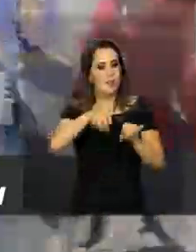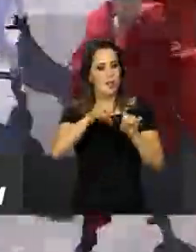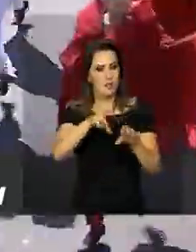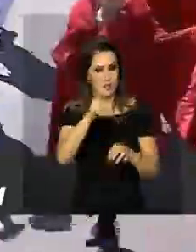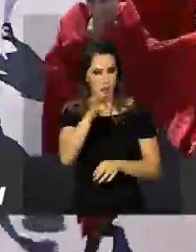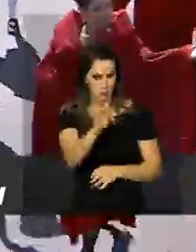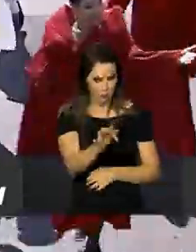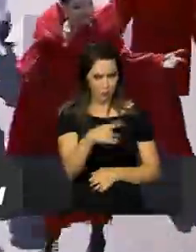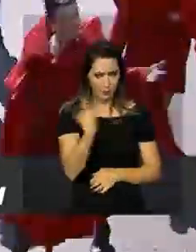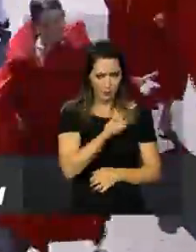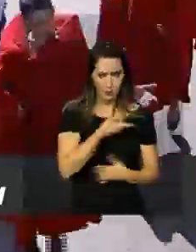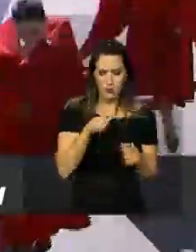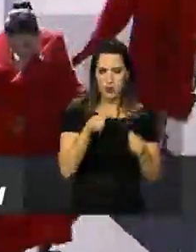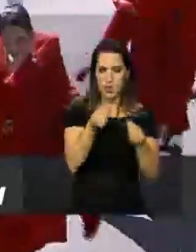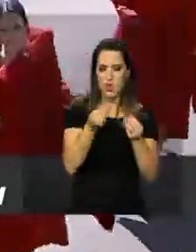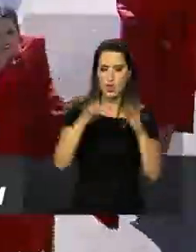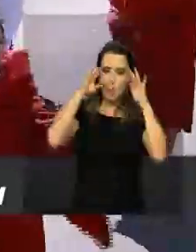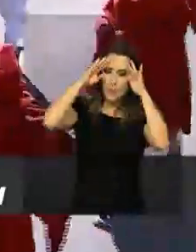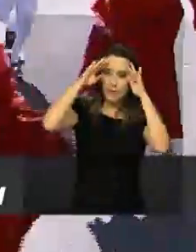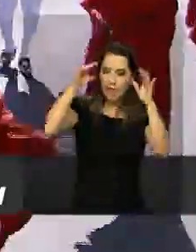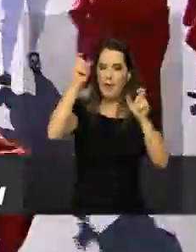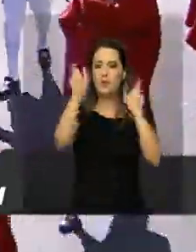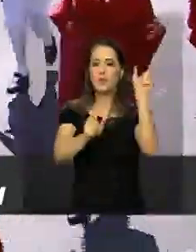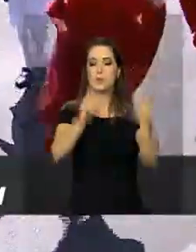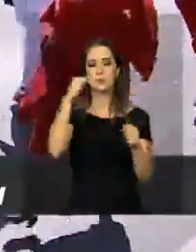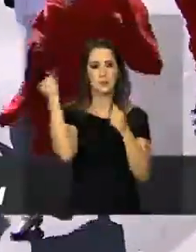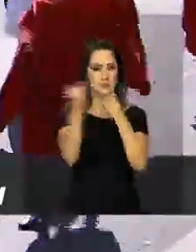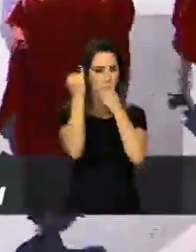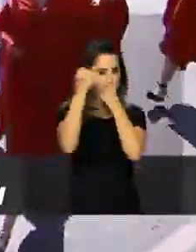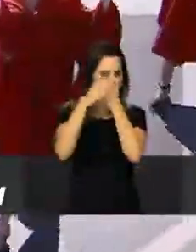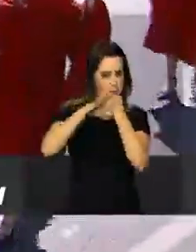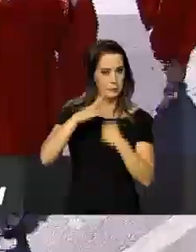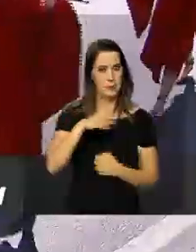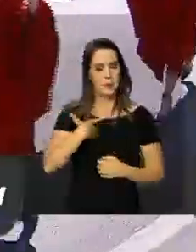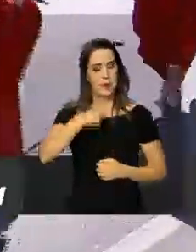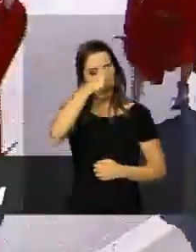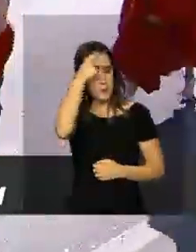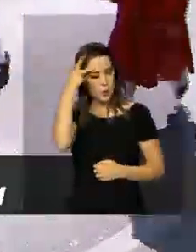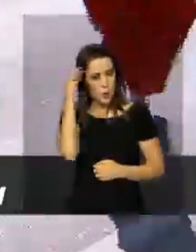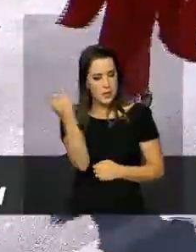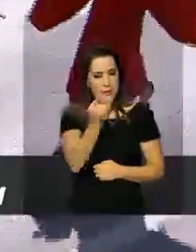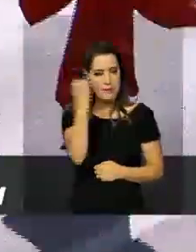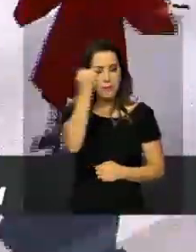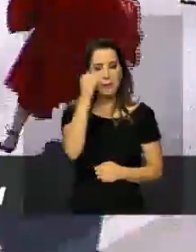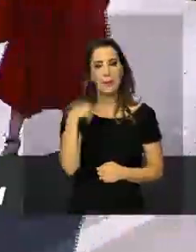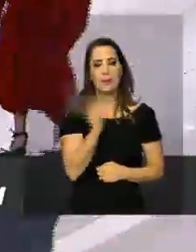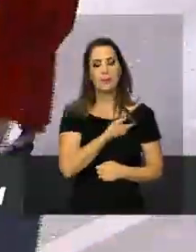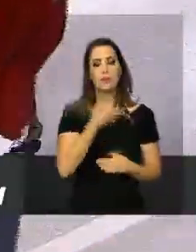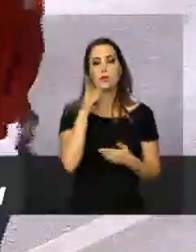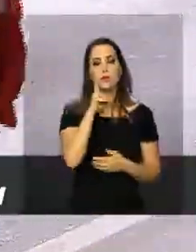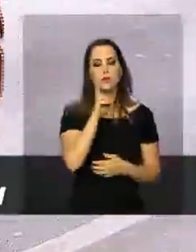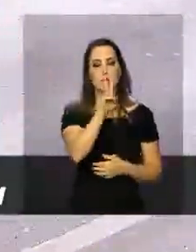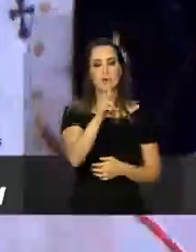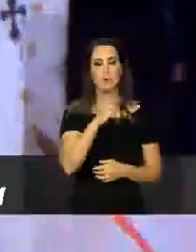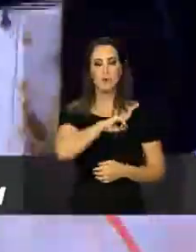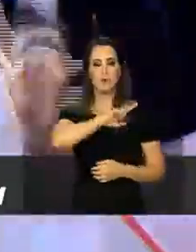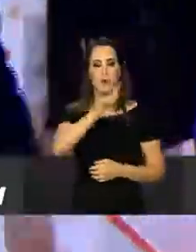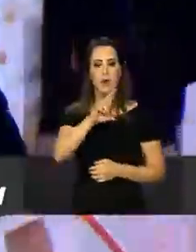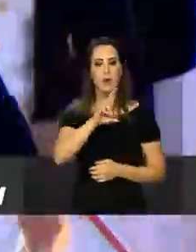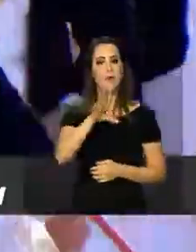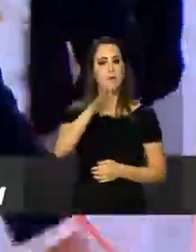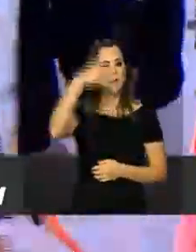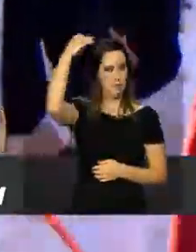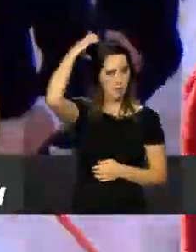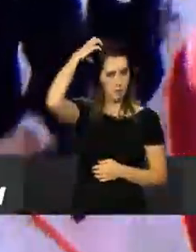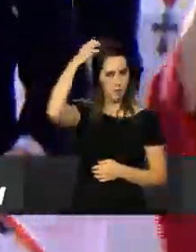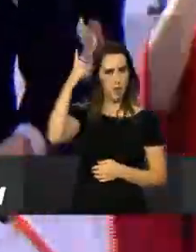estamos homenageando hoje as personalidades que nós falamos, os heróis da pátria, alguns, né? Então aí nós vemos a representação de Dom Pedro